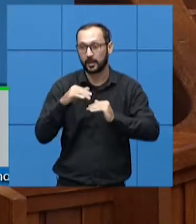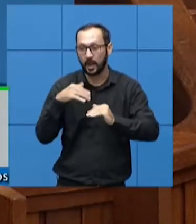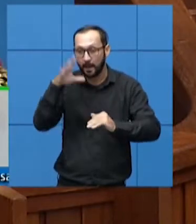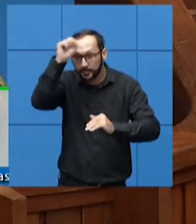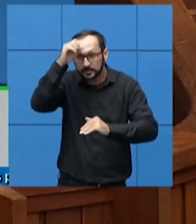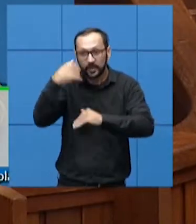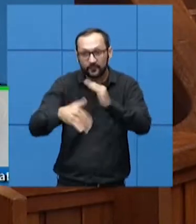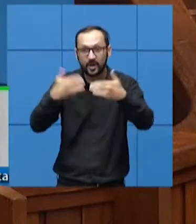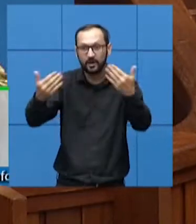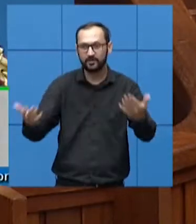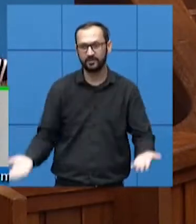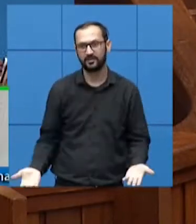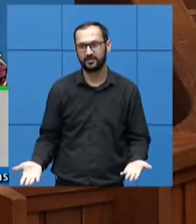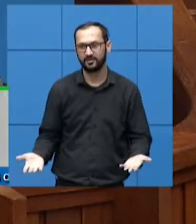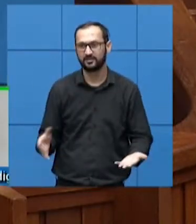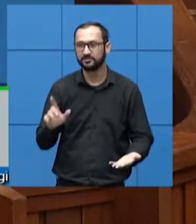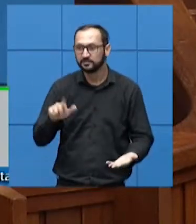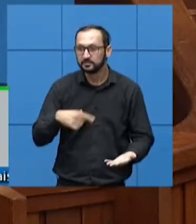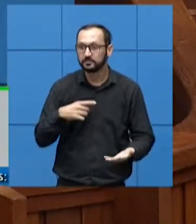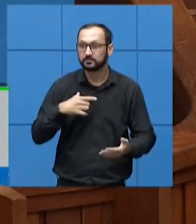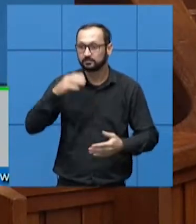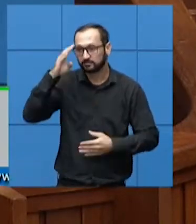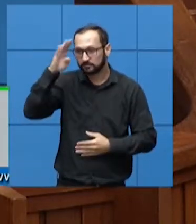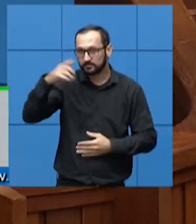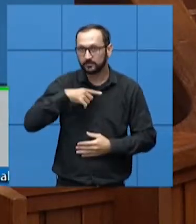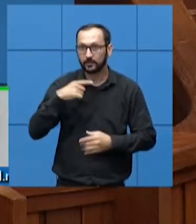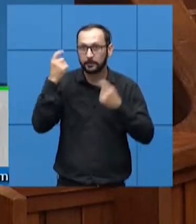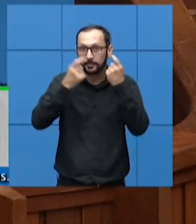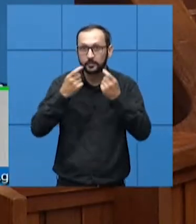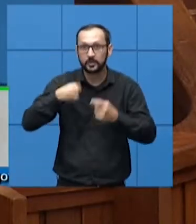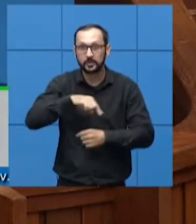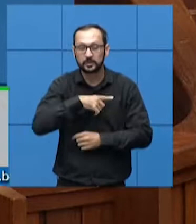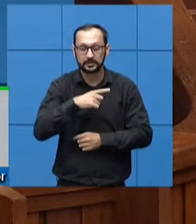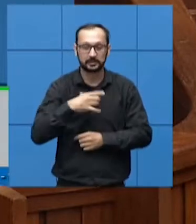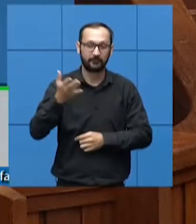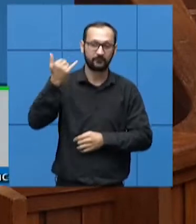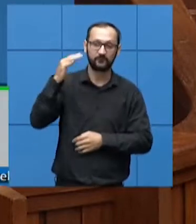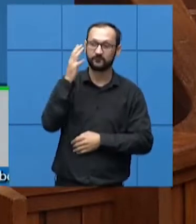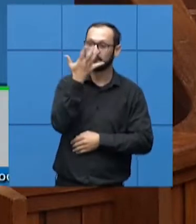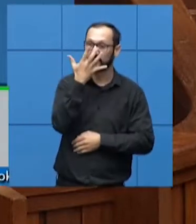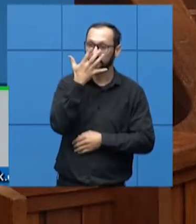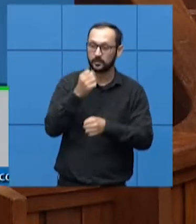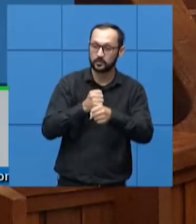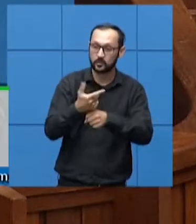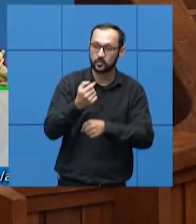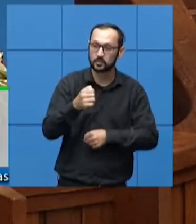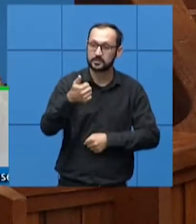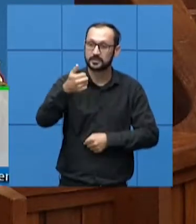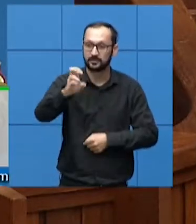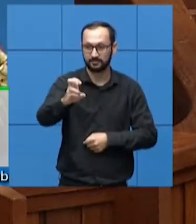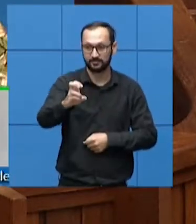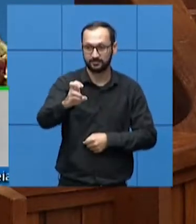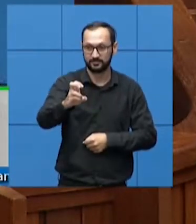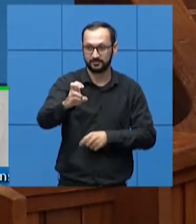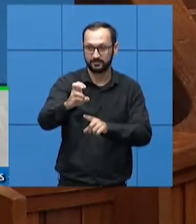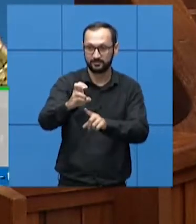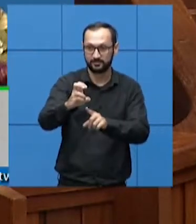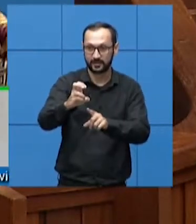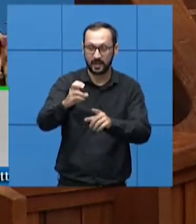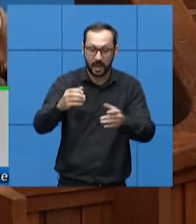desenvolvimento. Então, essa foi uma das principais preocupações naquele fevereiro de 2015. No momento, nós